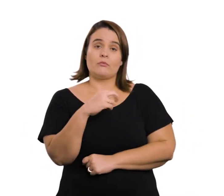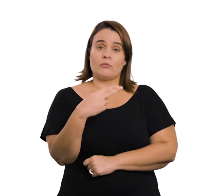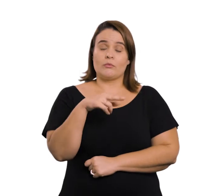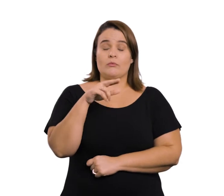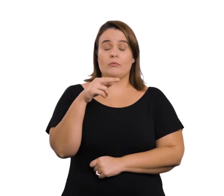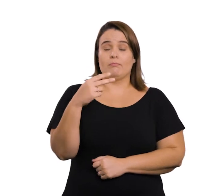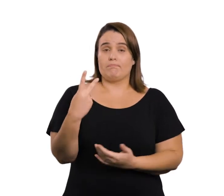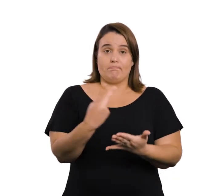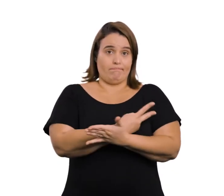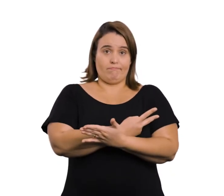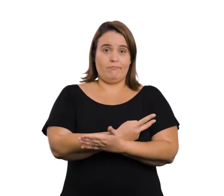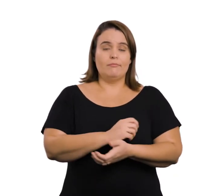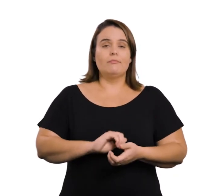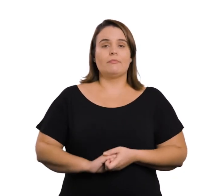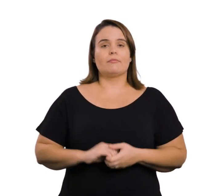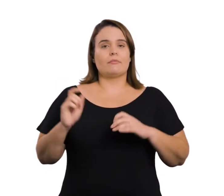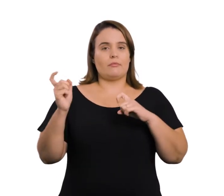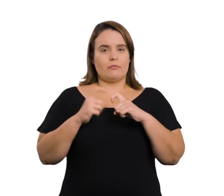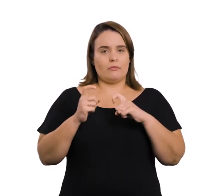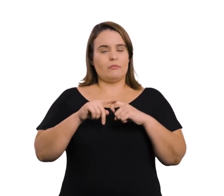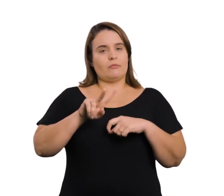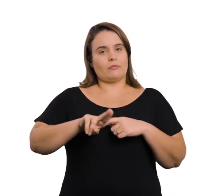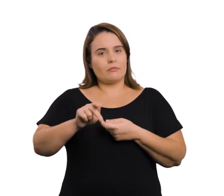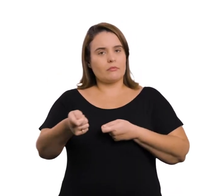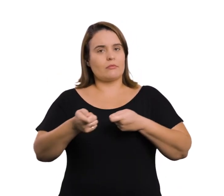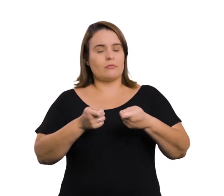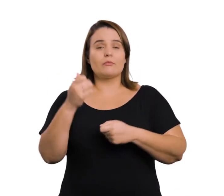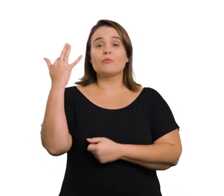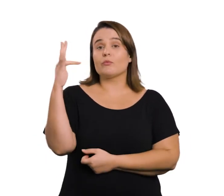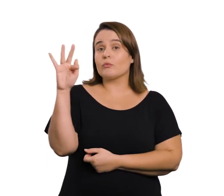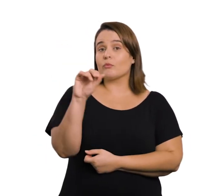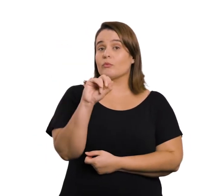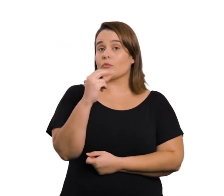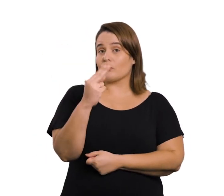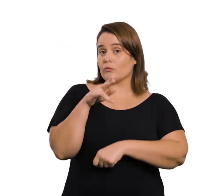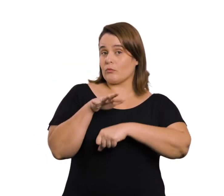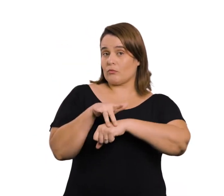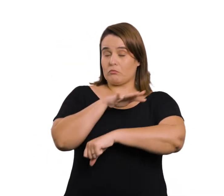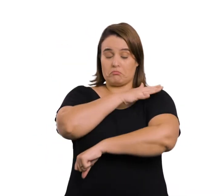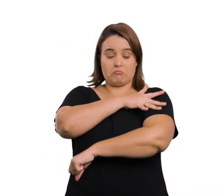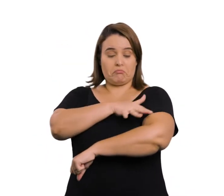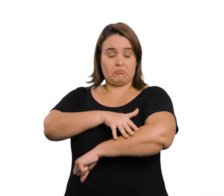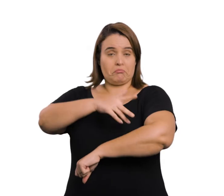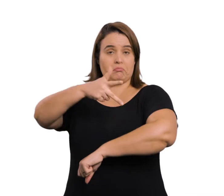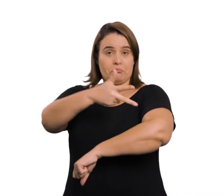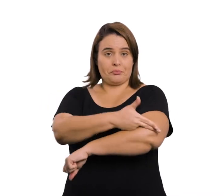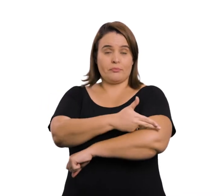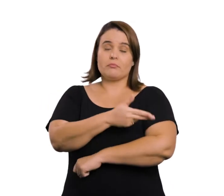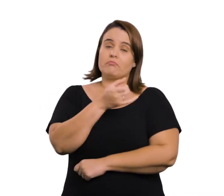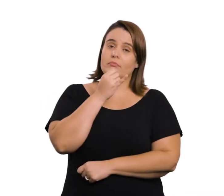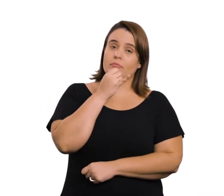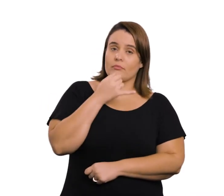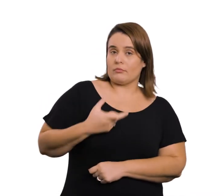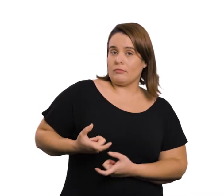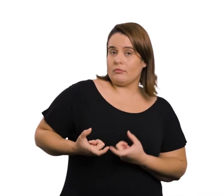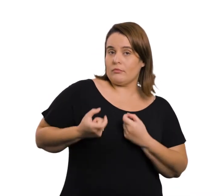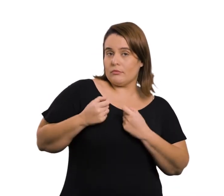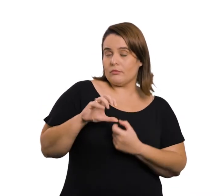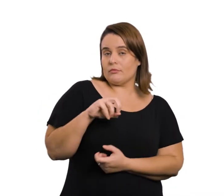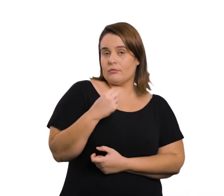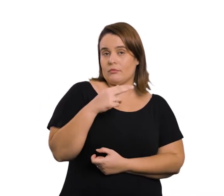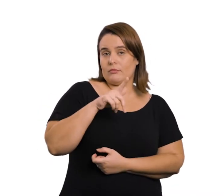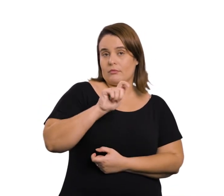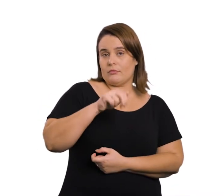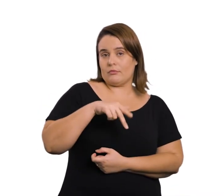através de cirurgia ou por acidente. Na medicina, é usada para controlar a dor ou a doença no membro afetado, como